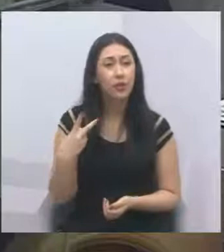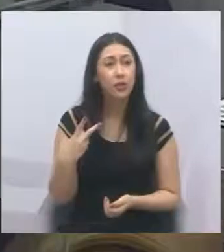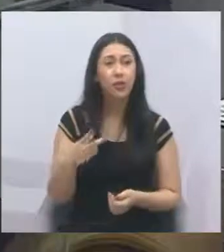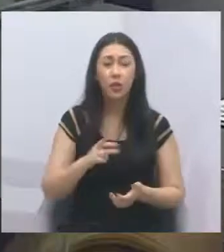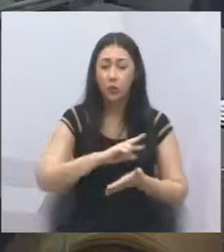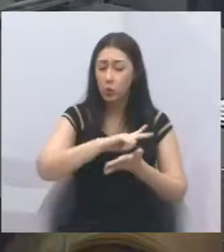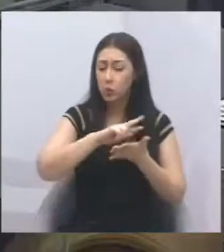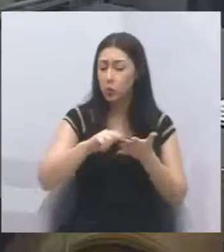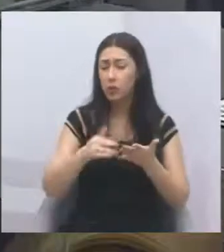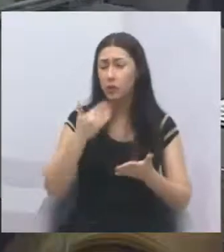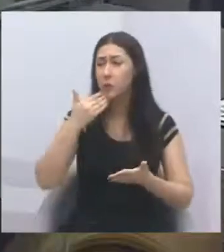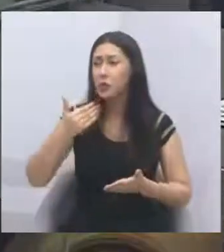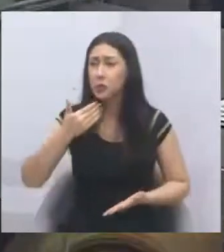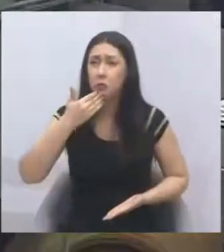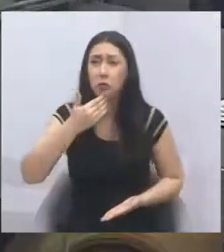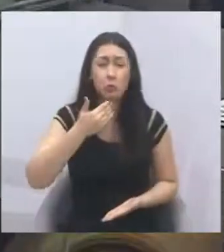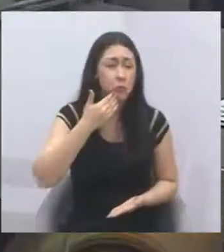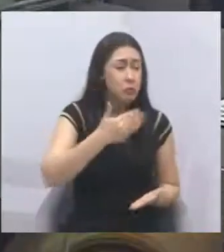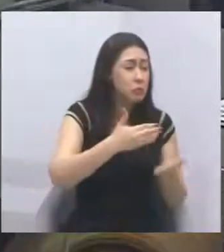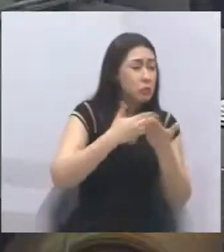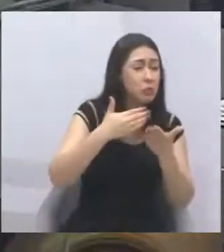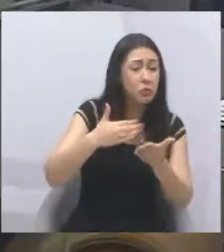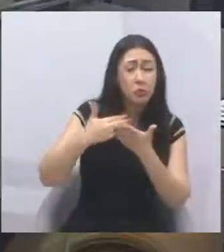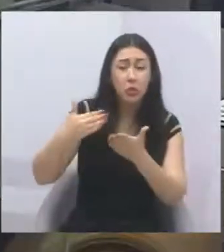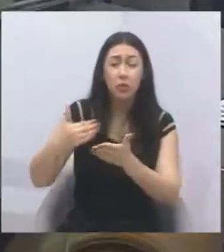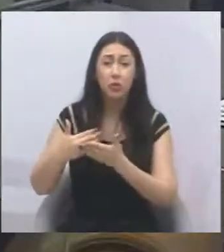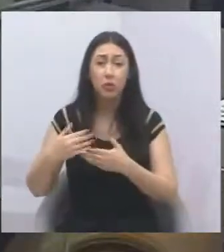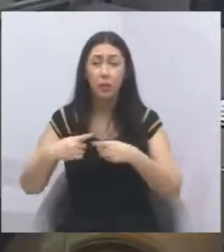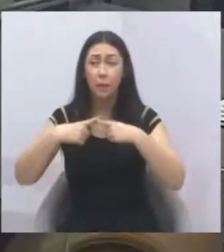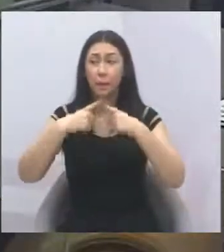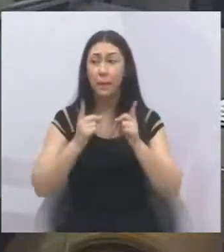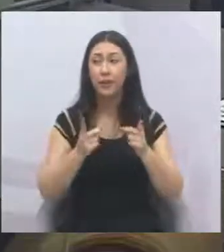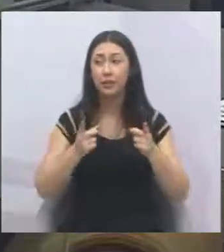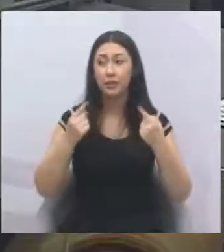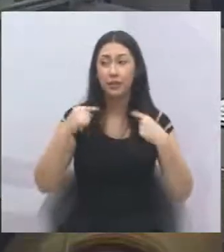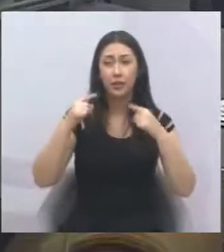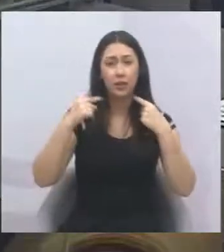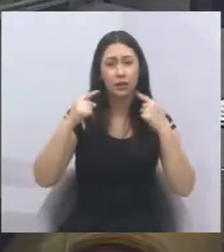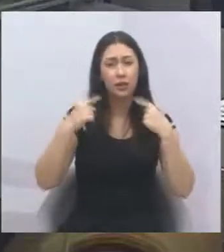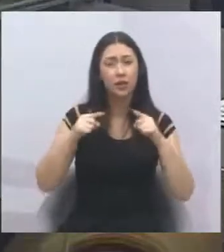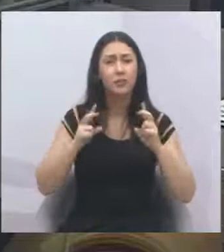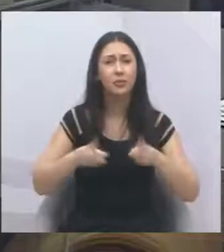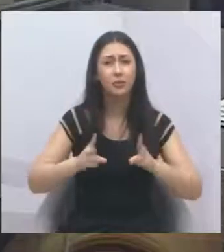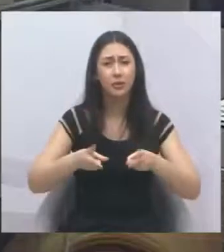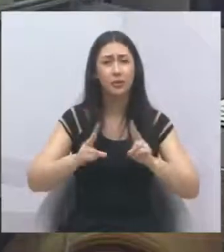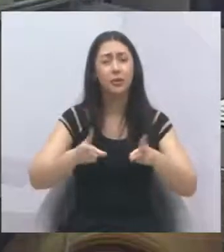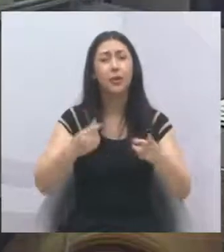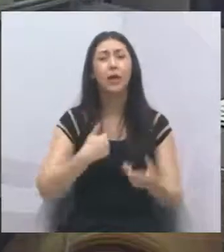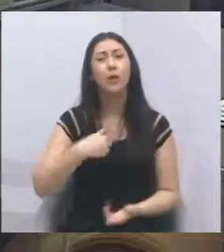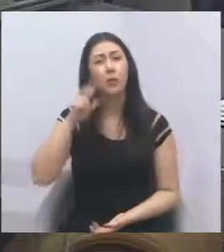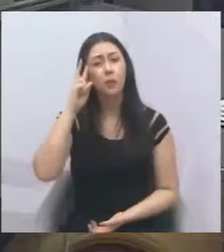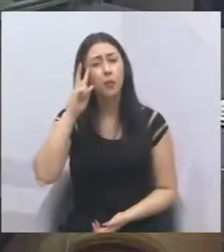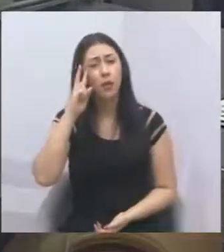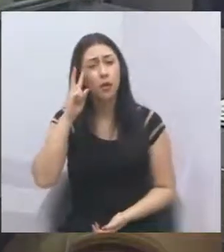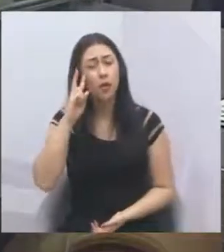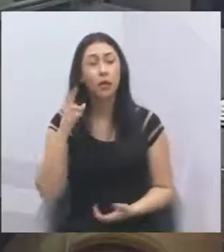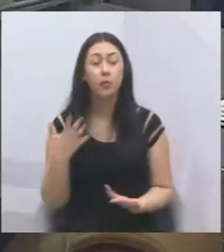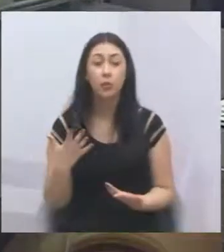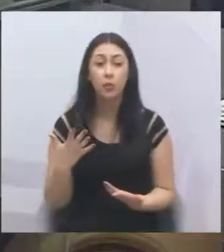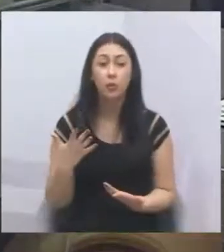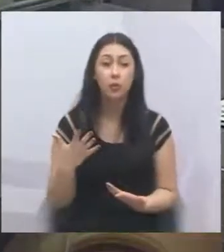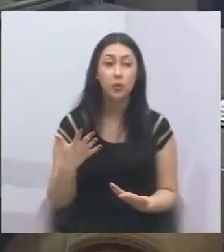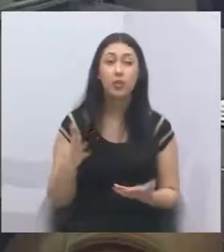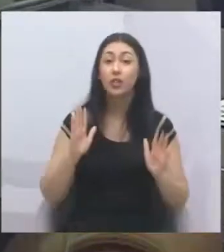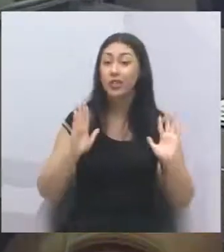as ferramentas, pedindo ao prefeito, e esse assunto está sendo recorrente. Eu me recordo, vereador Valmir, Rodrigo Salomão, que nós